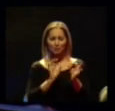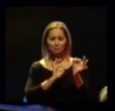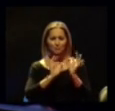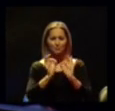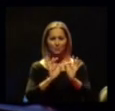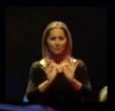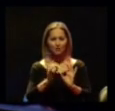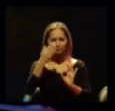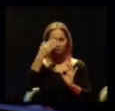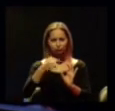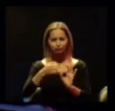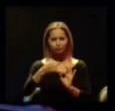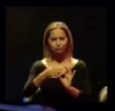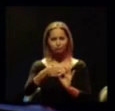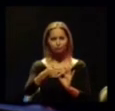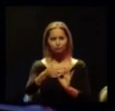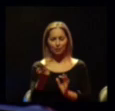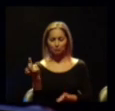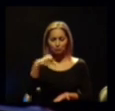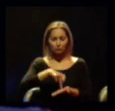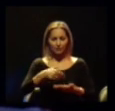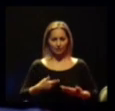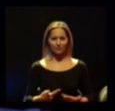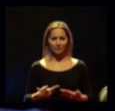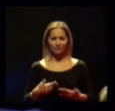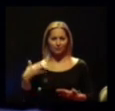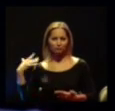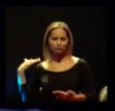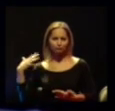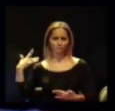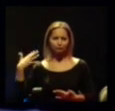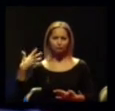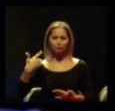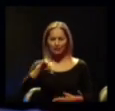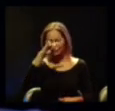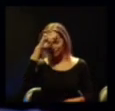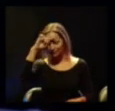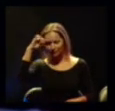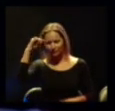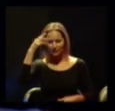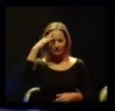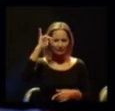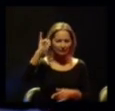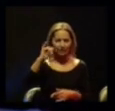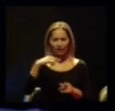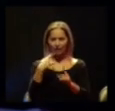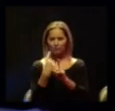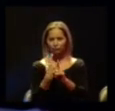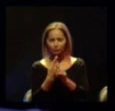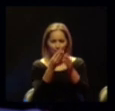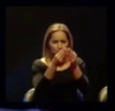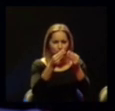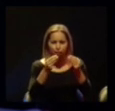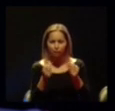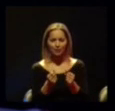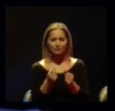dia. Para aqui chegarmos, percorremos longo caminho de idealização e materialização